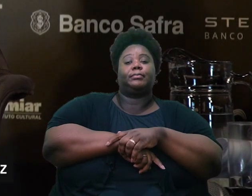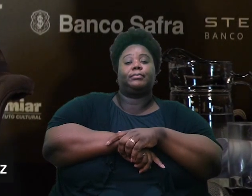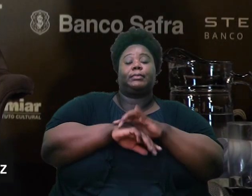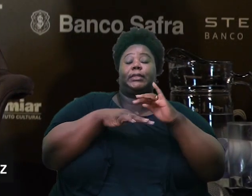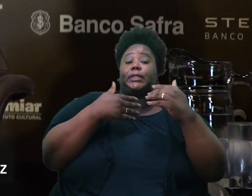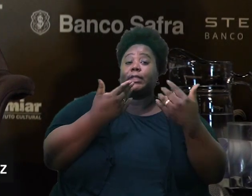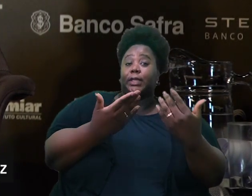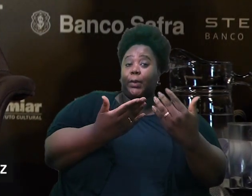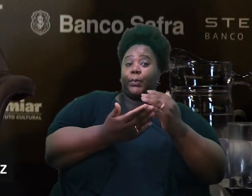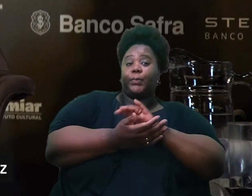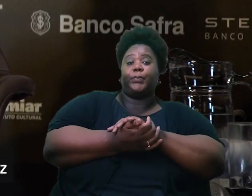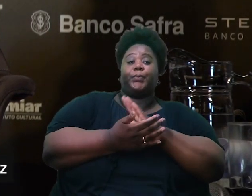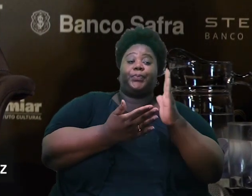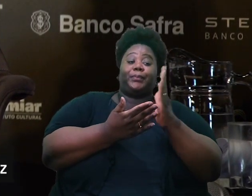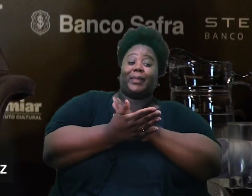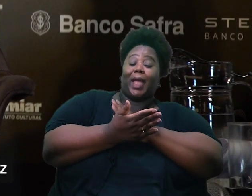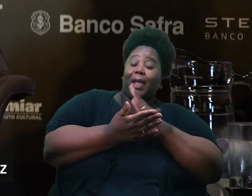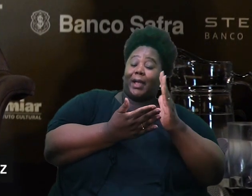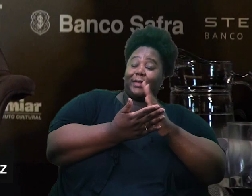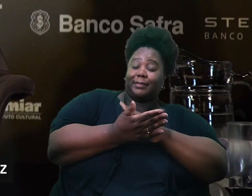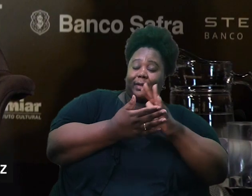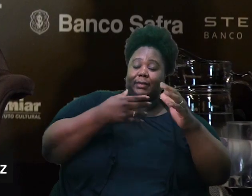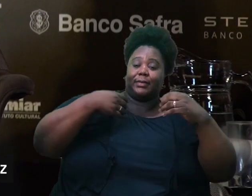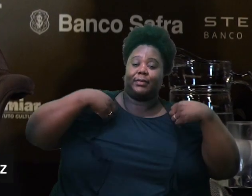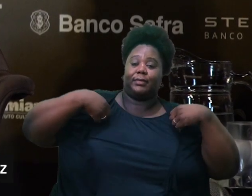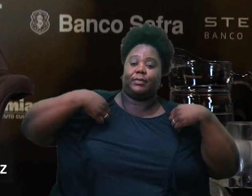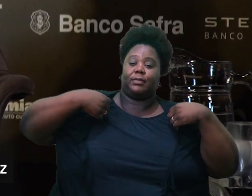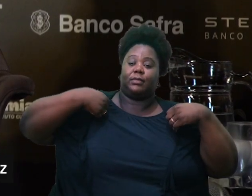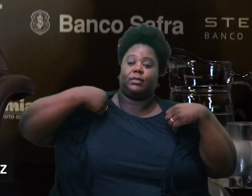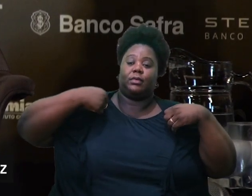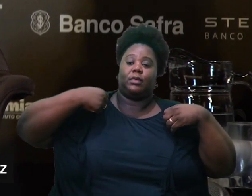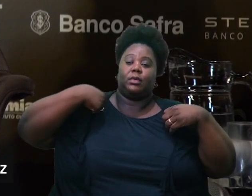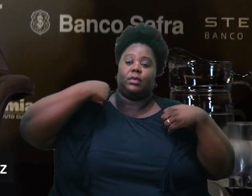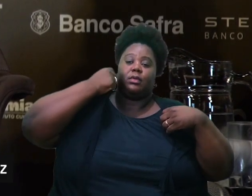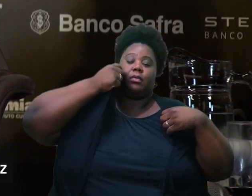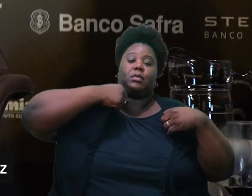Então, assim, muitas vezes, talvez,